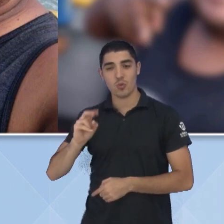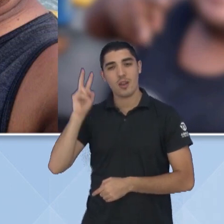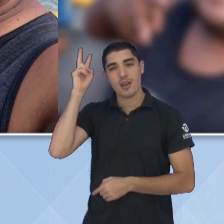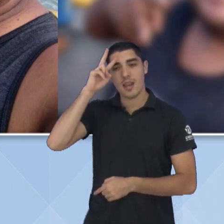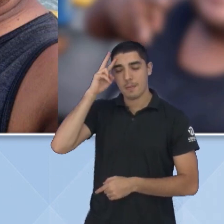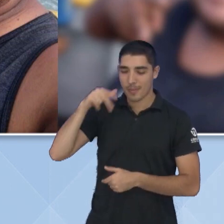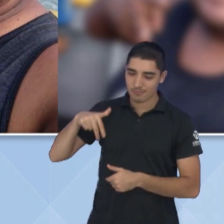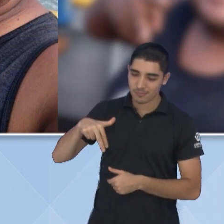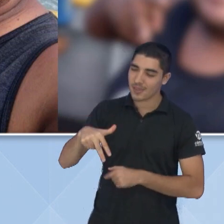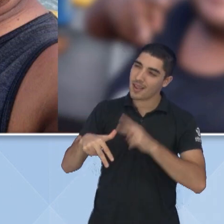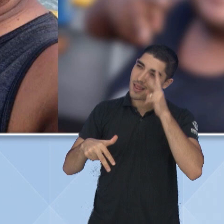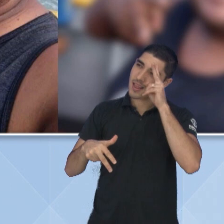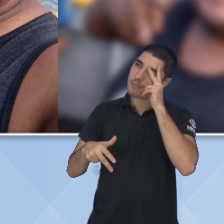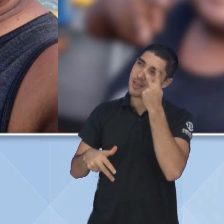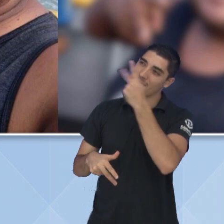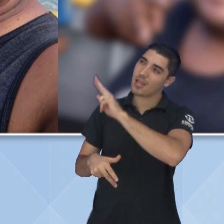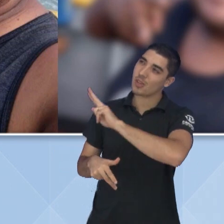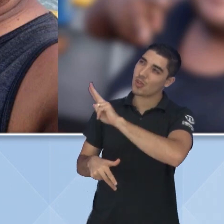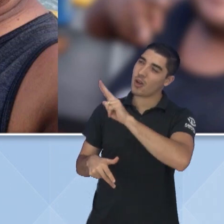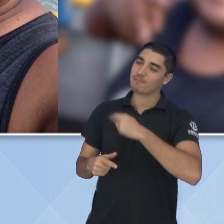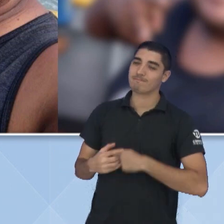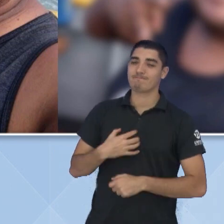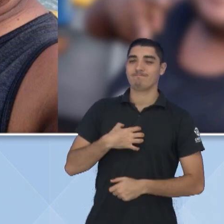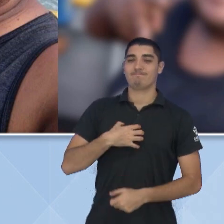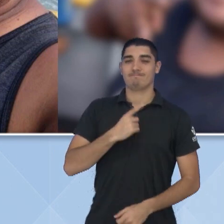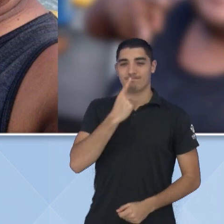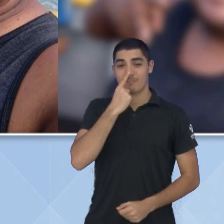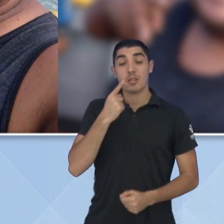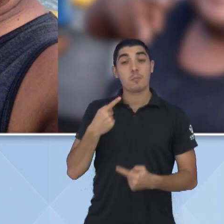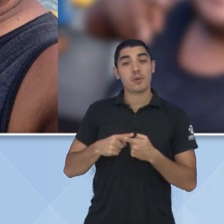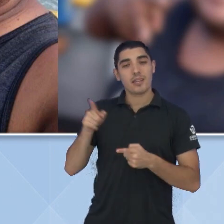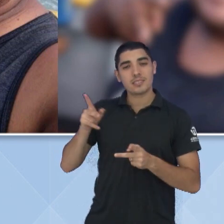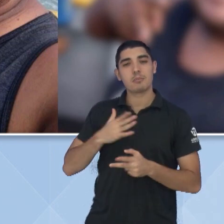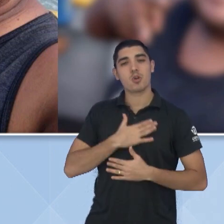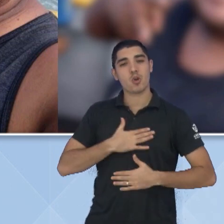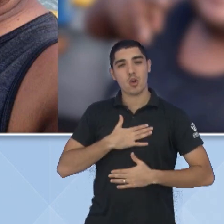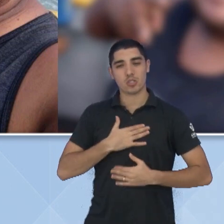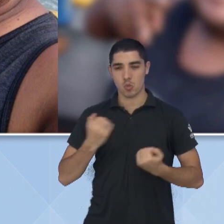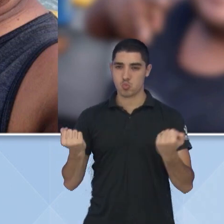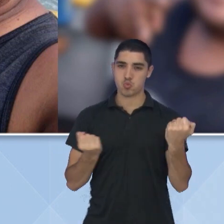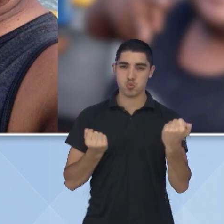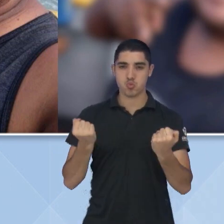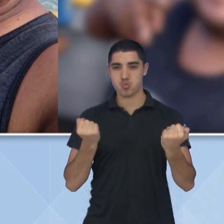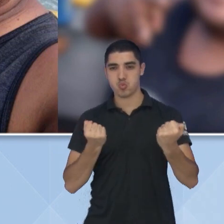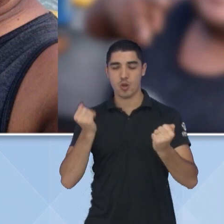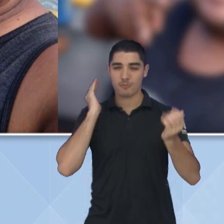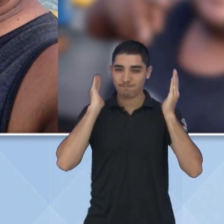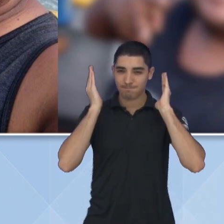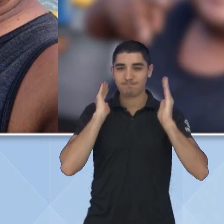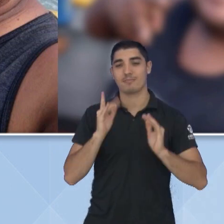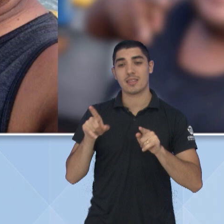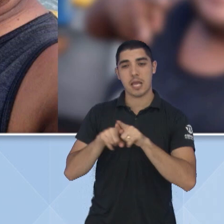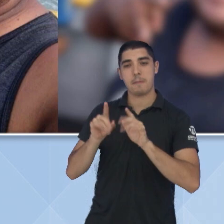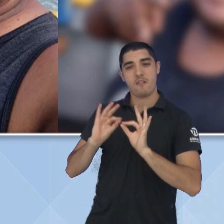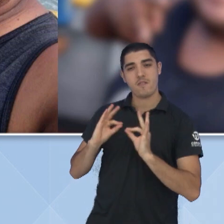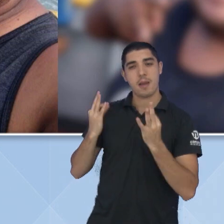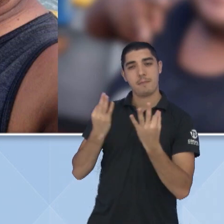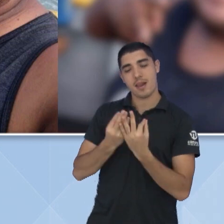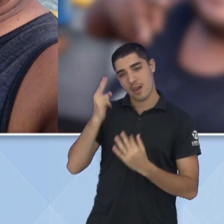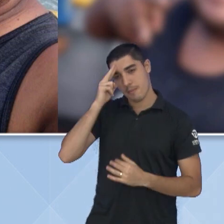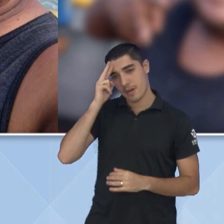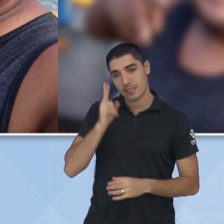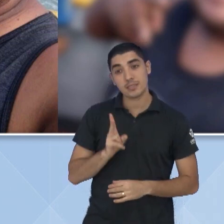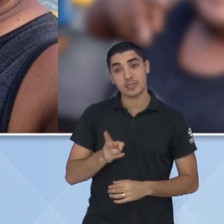jornada inspiradora e sua paixão por dirigir e pela sua família. Prestamos essa homenagem